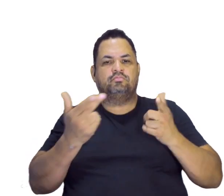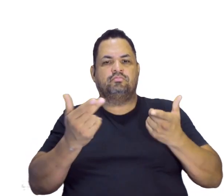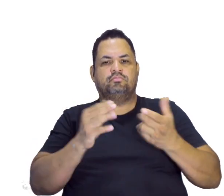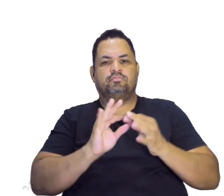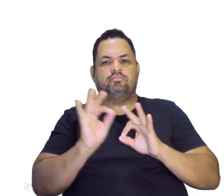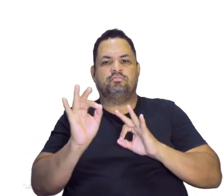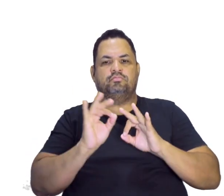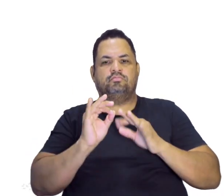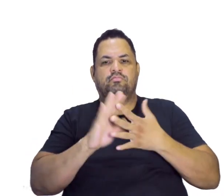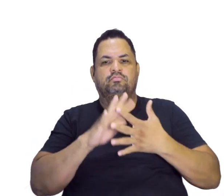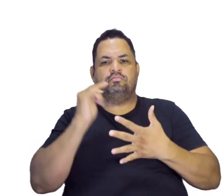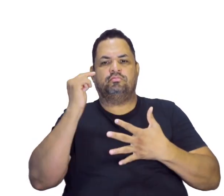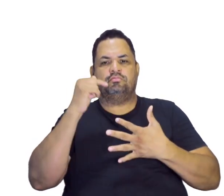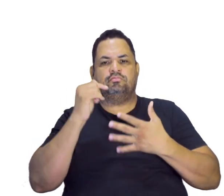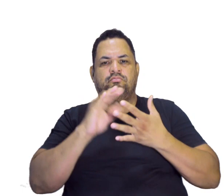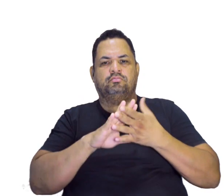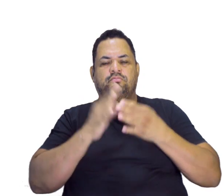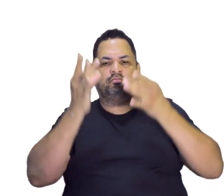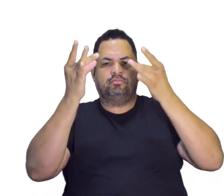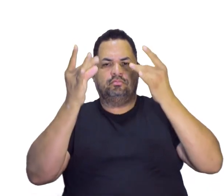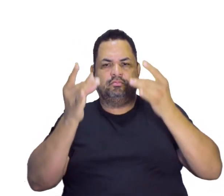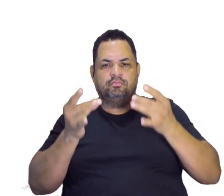então,